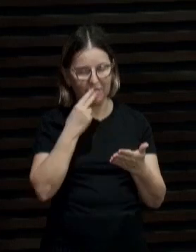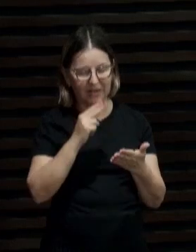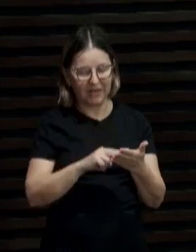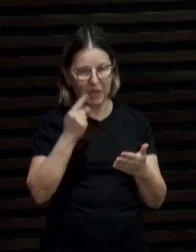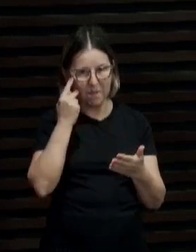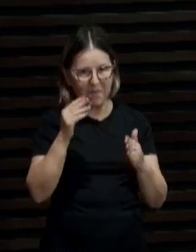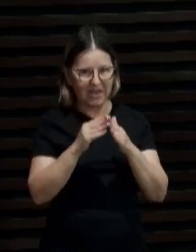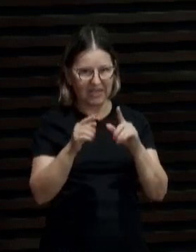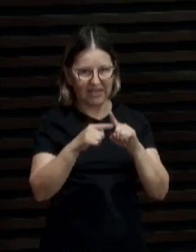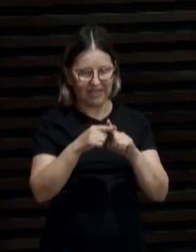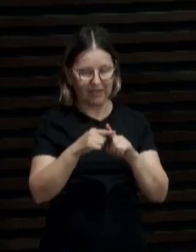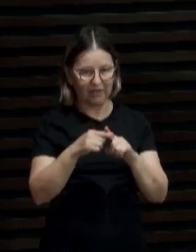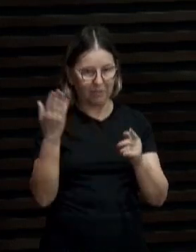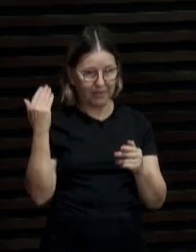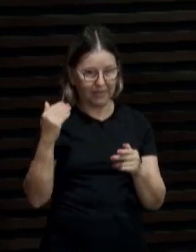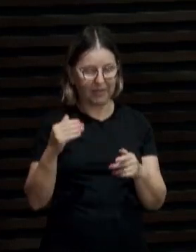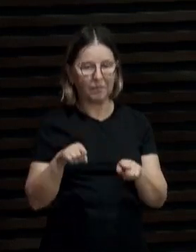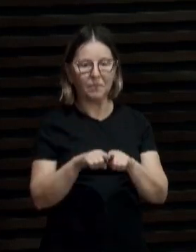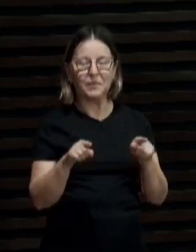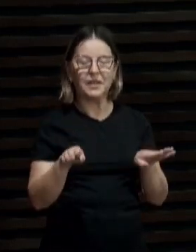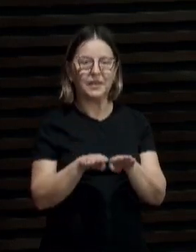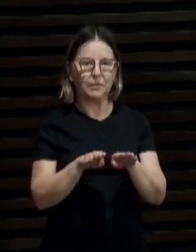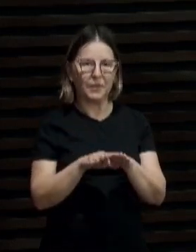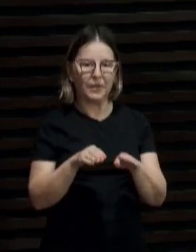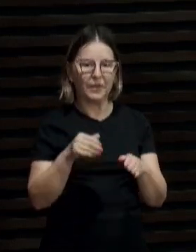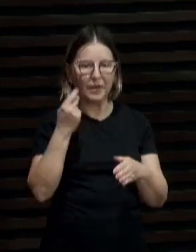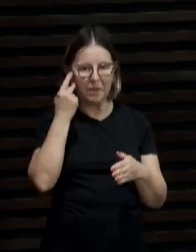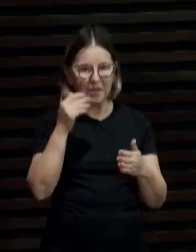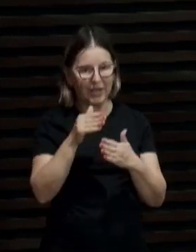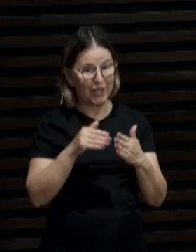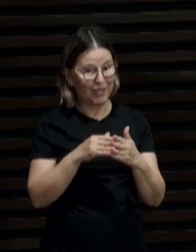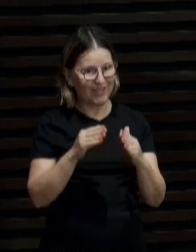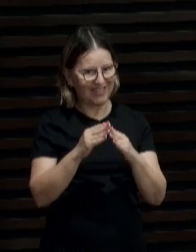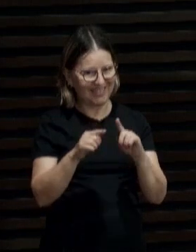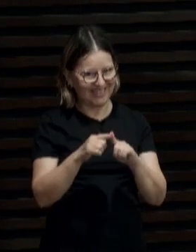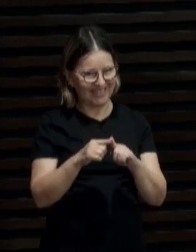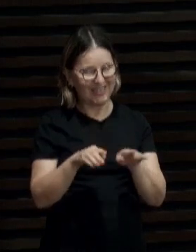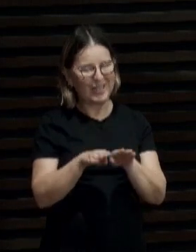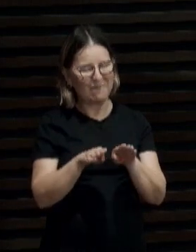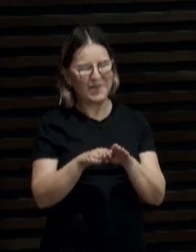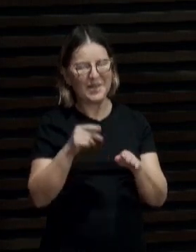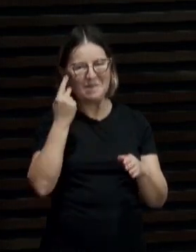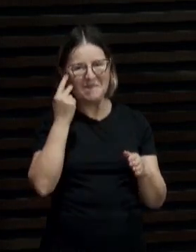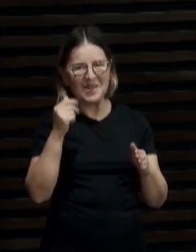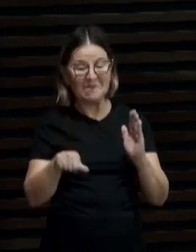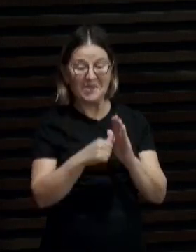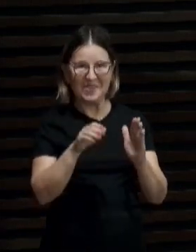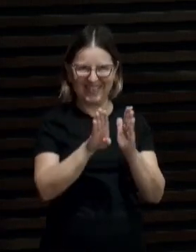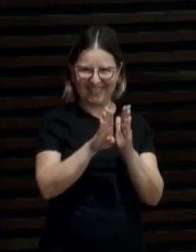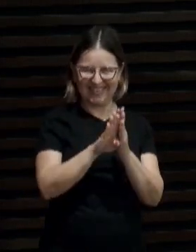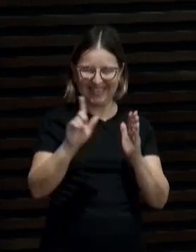igrejas, mas também são para todas as igrejas, inclusive a primeira Igreja Batista de Londrina e todos os nossos